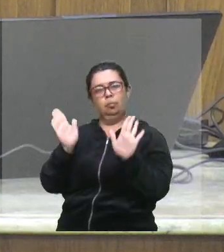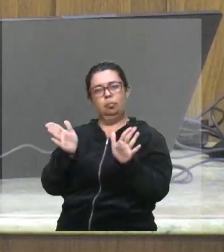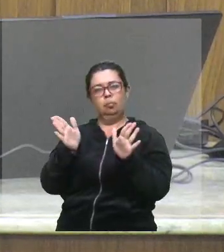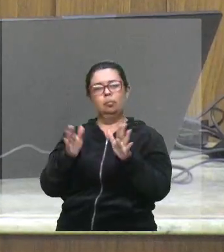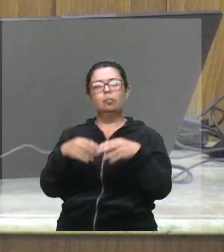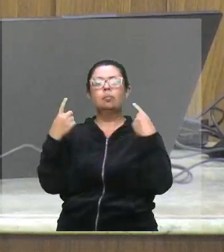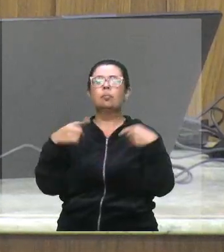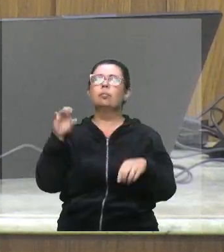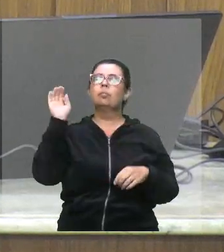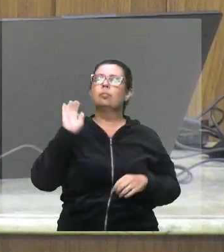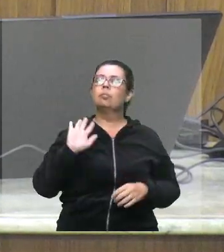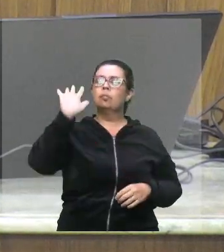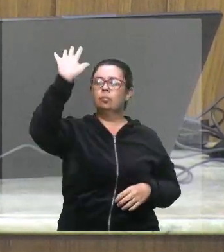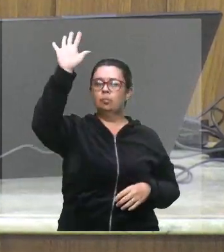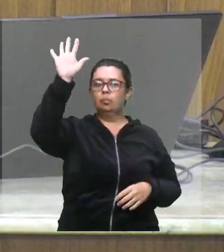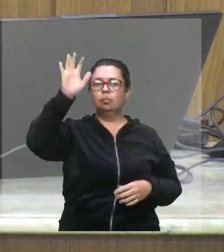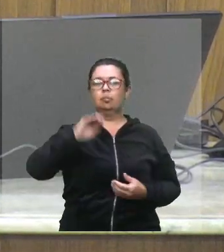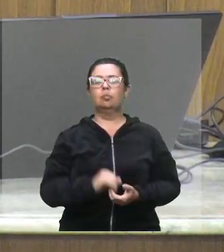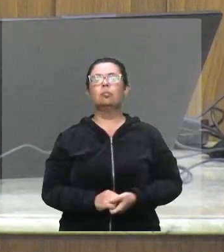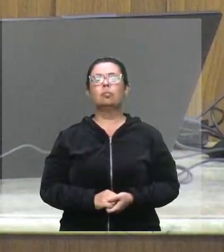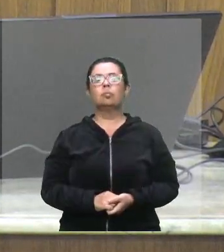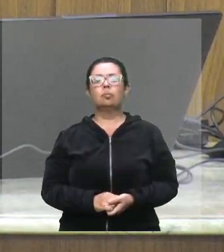os contrários que se manifestem.